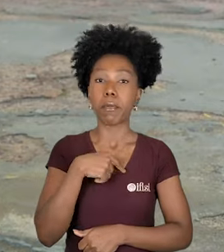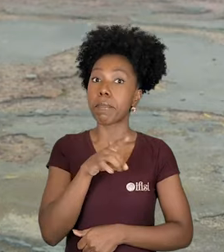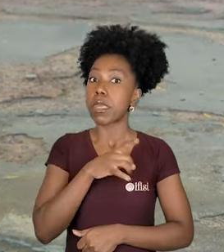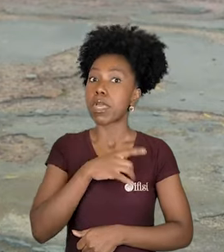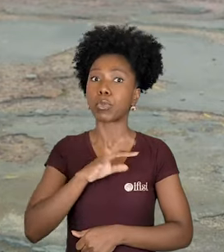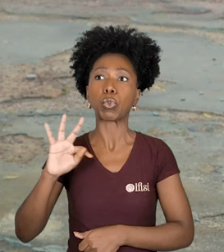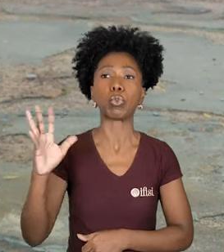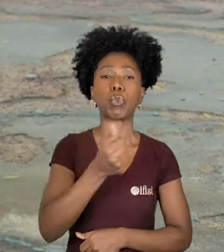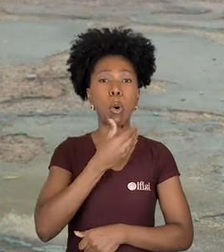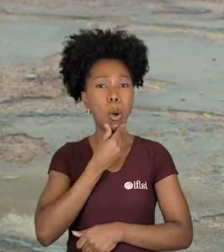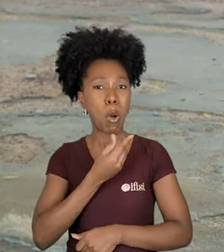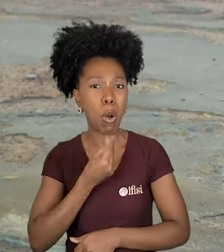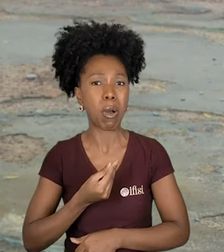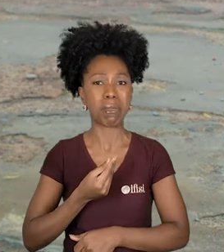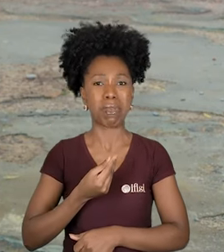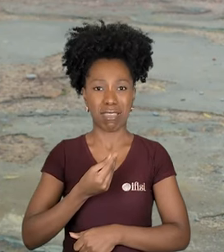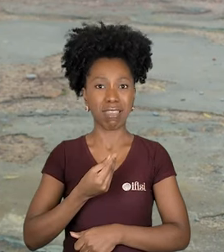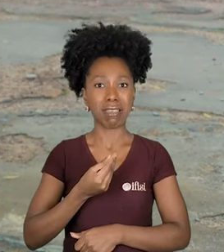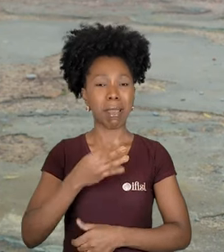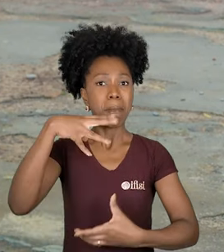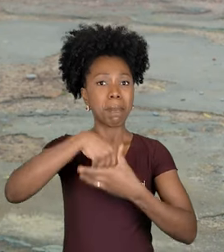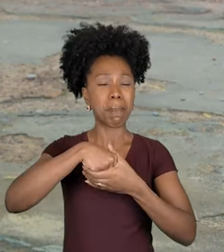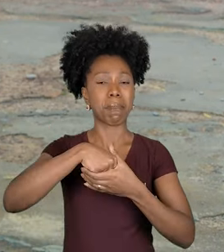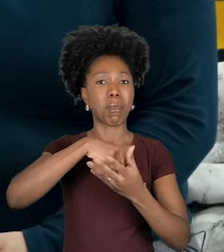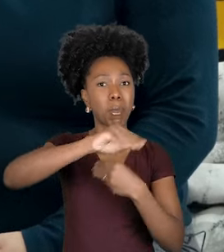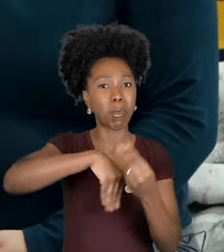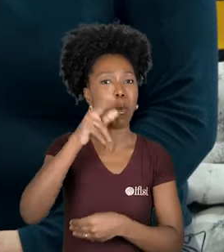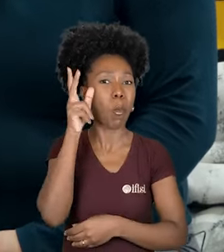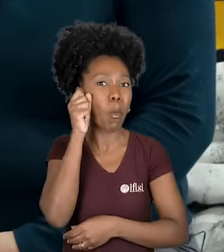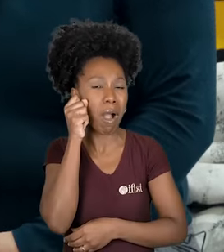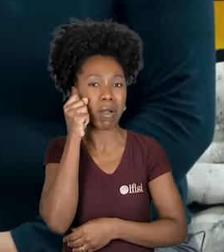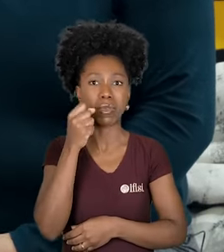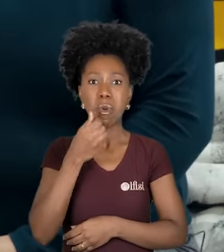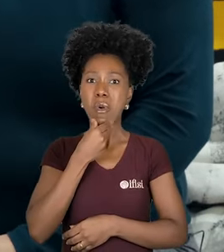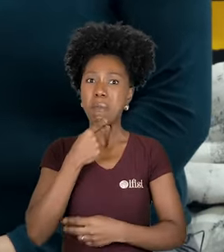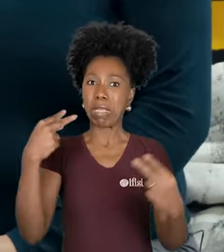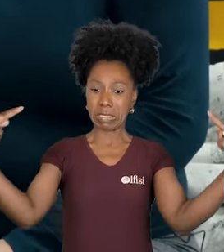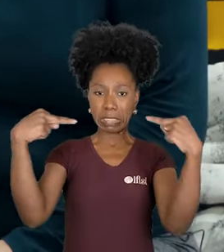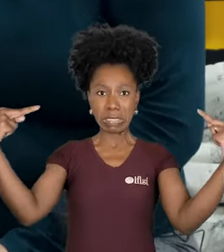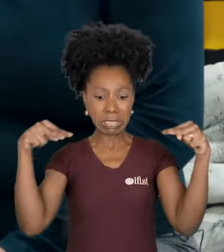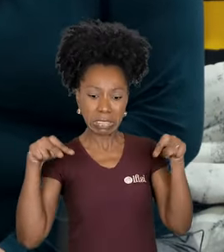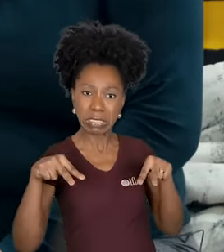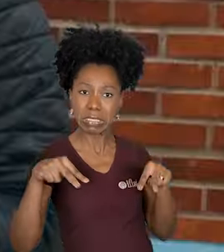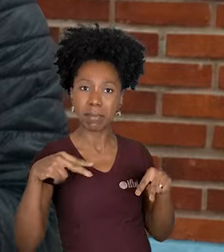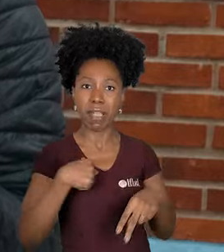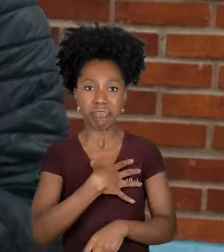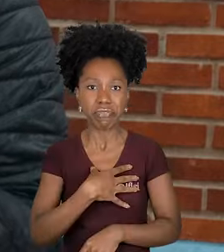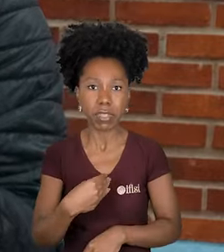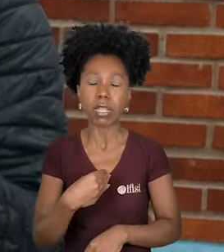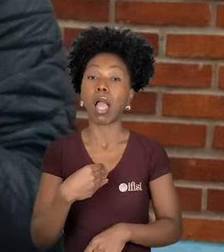Tinha medo, todo mundo era homem, era todo mundo, né? No mesmo quarto. Aqueles homens, tudo com aqueles olhares de lobo, sabe?